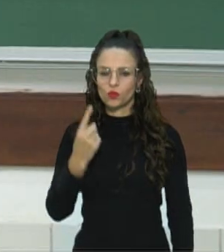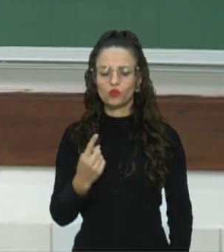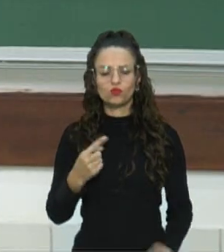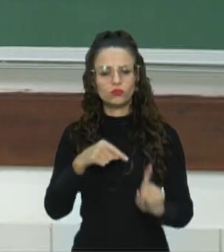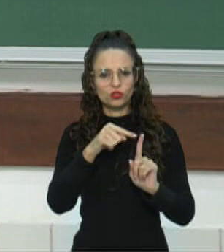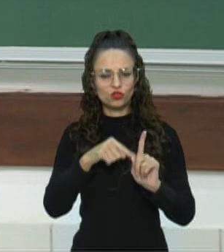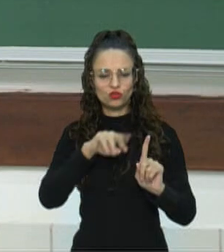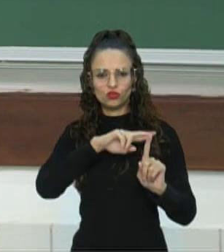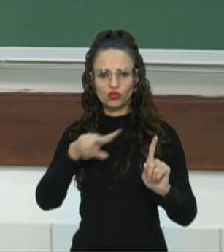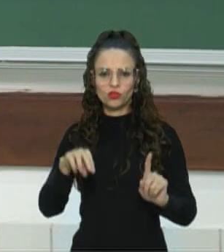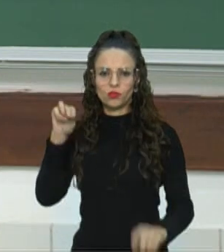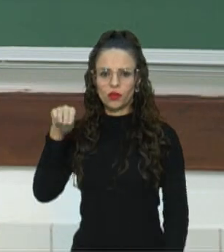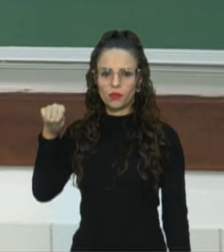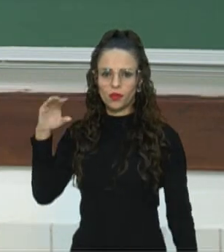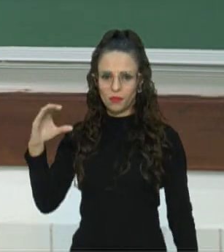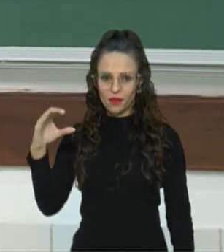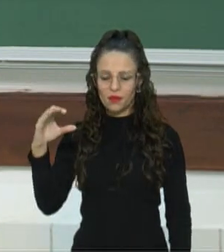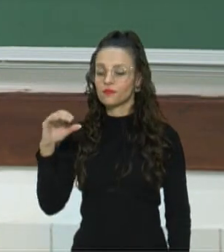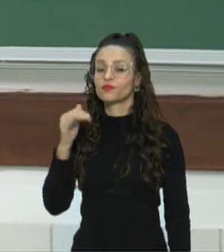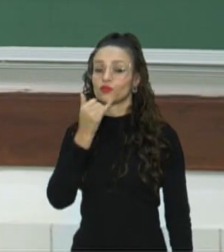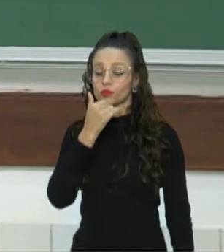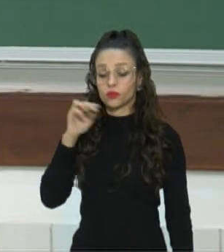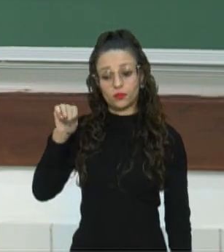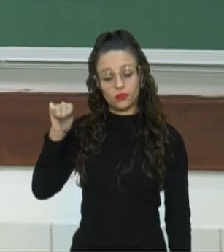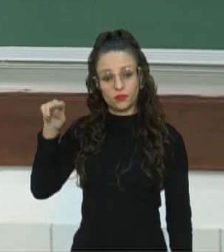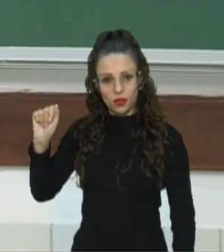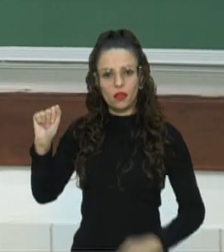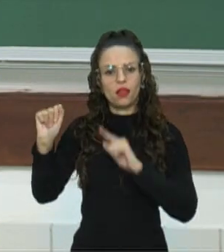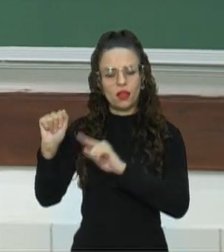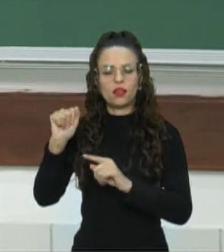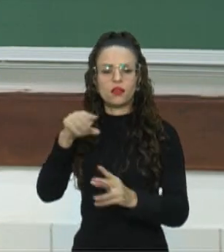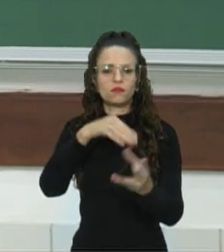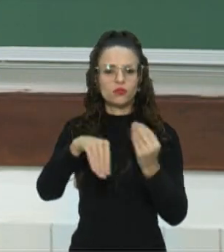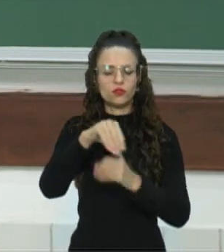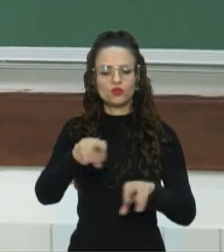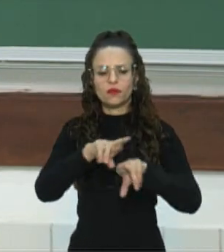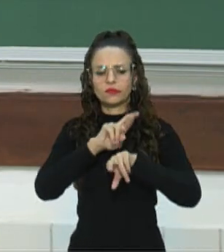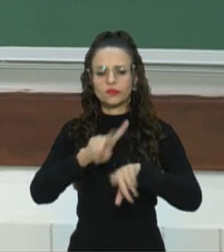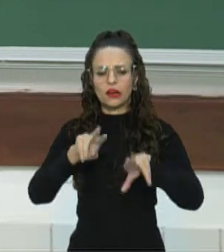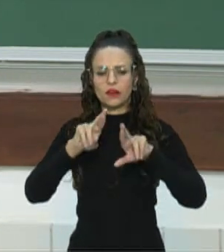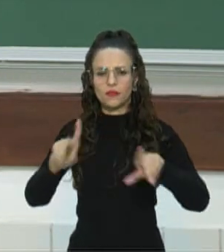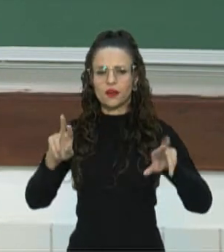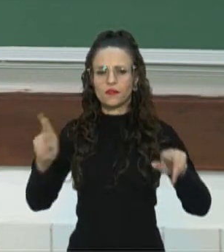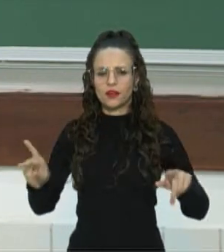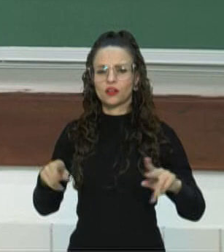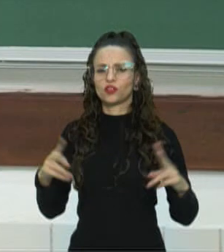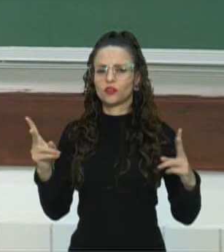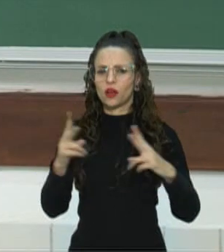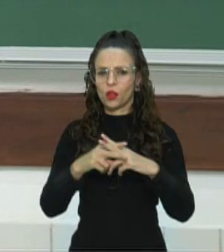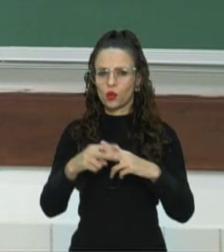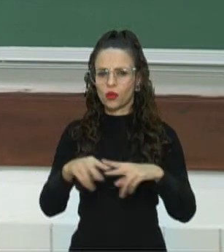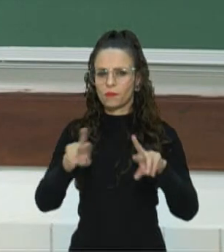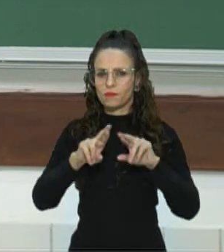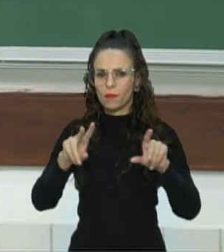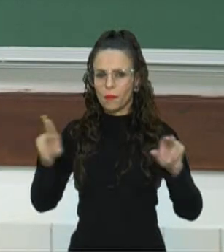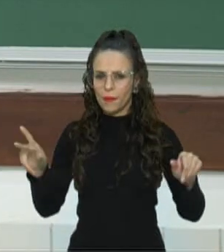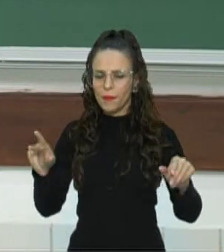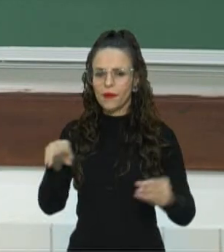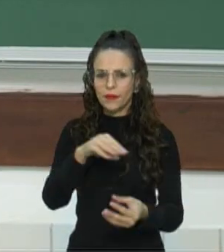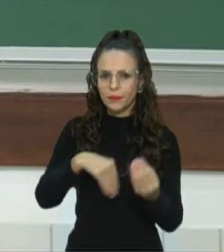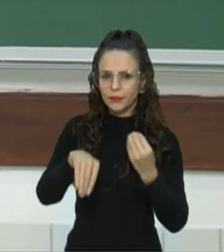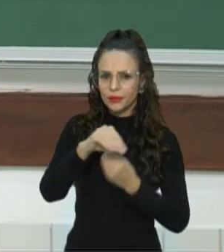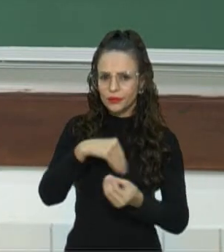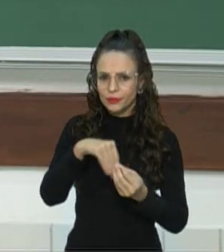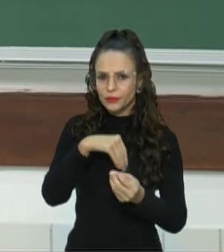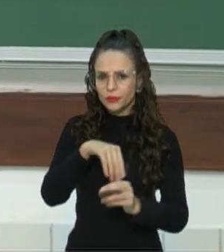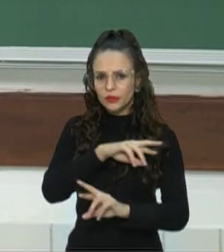do MMA, né? Então, o MMA mistura todos aqueles estilos de lutas que nós vimos nas aulas anteriores, né? Então, ele vai fazer essa